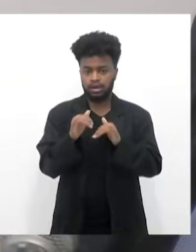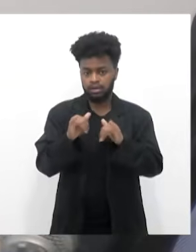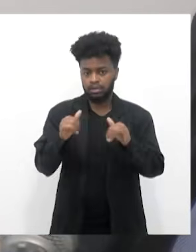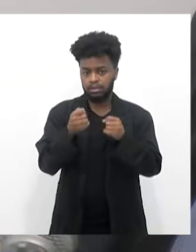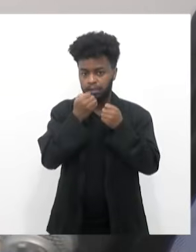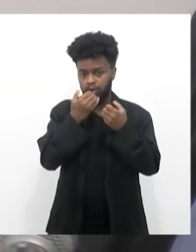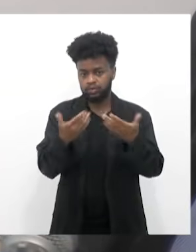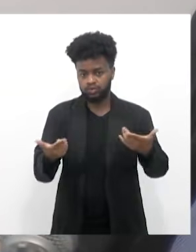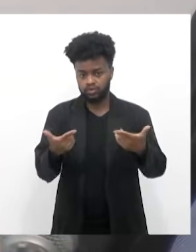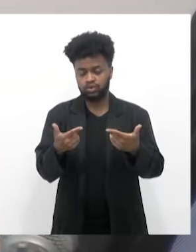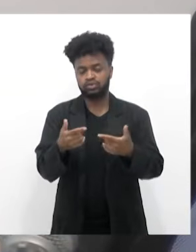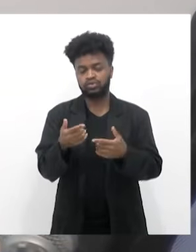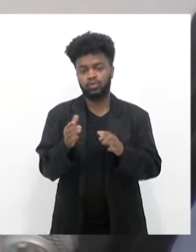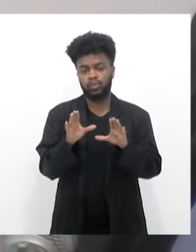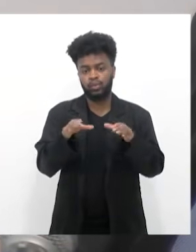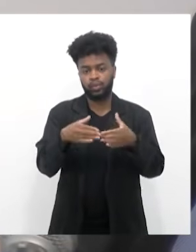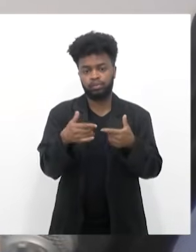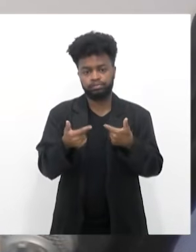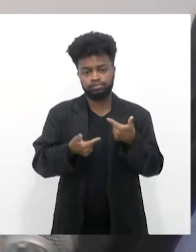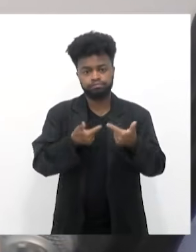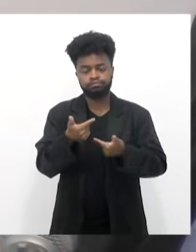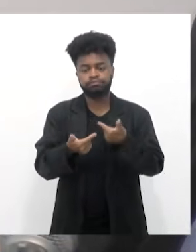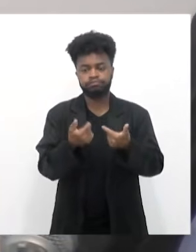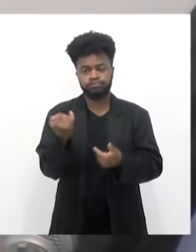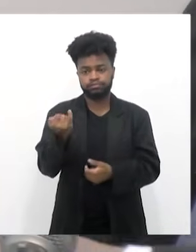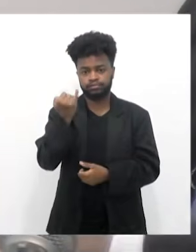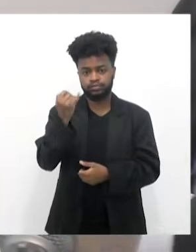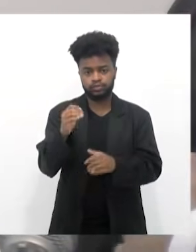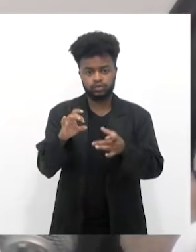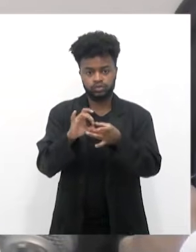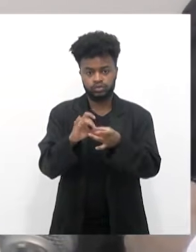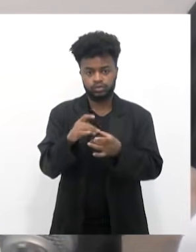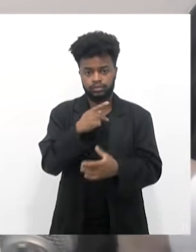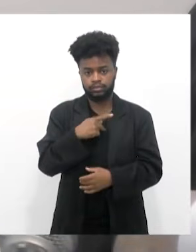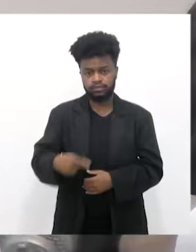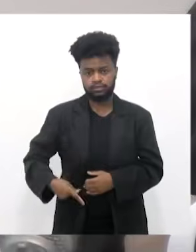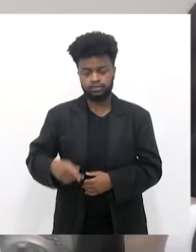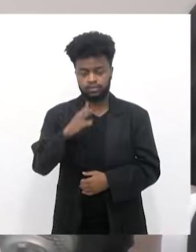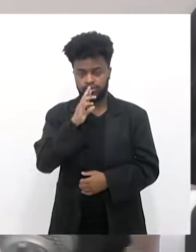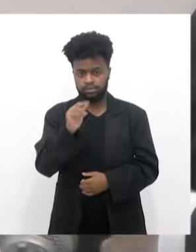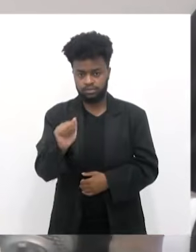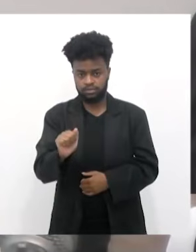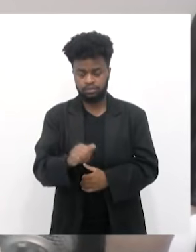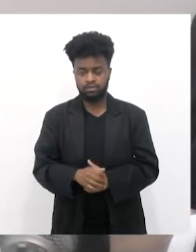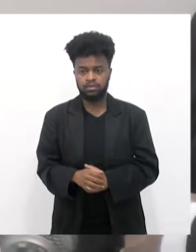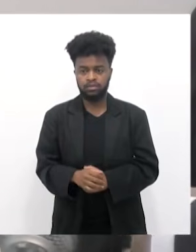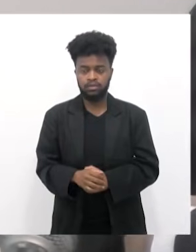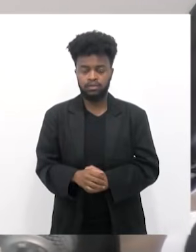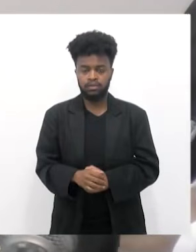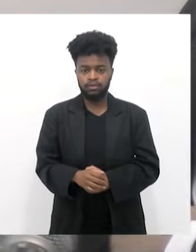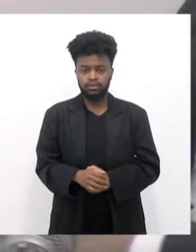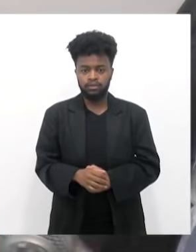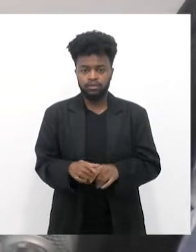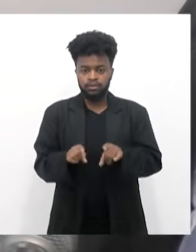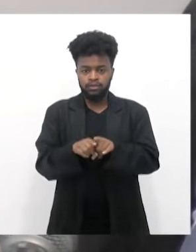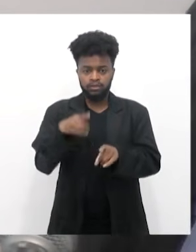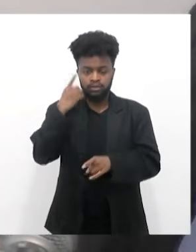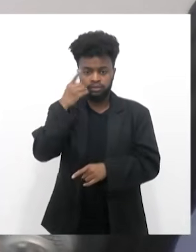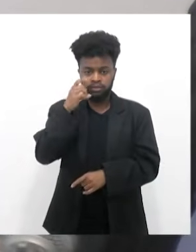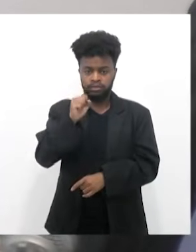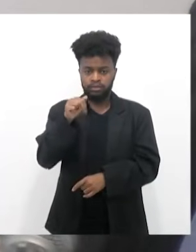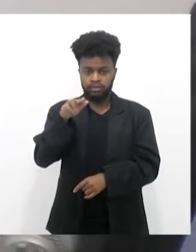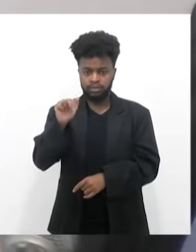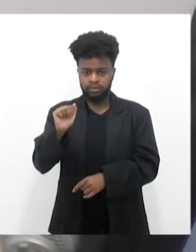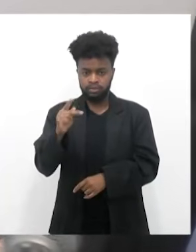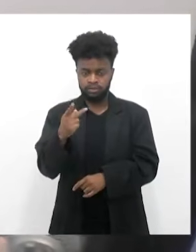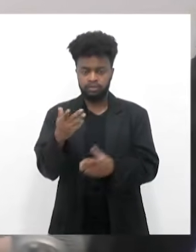grupo que tem feito muito bem a esses trabalhos conduzidos pelo nosso presidente Rodrigo Amorim. também a nossa deputada Sara Pôncio, que